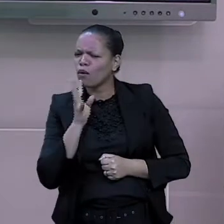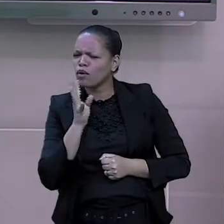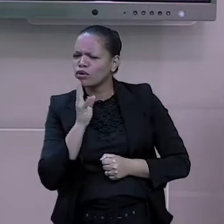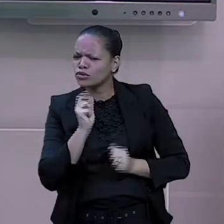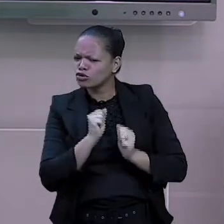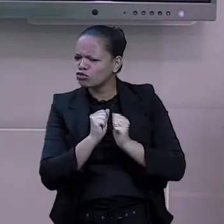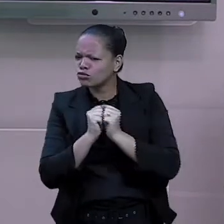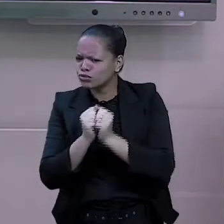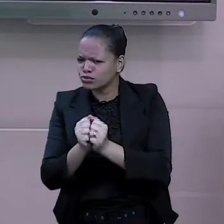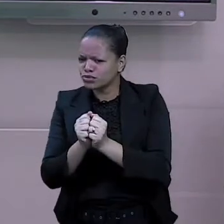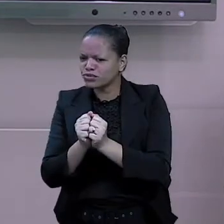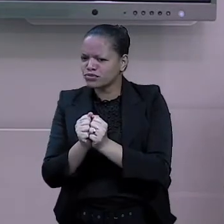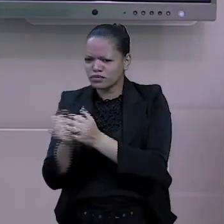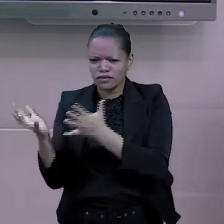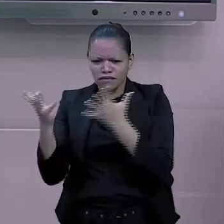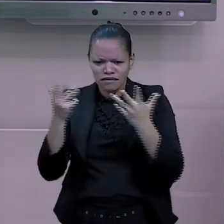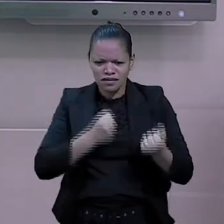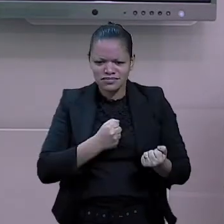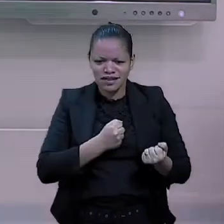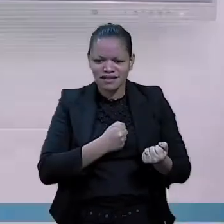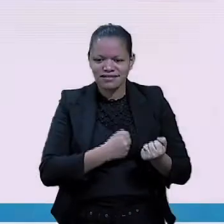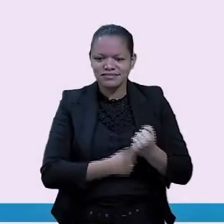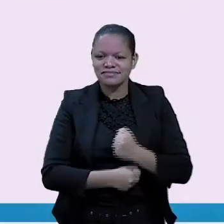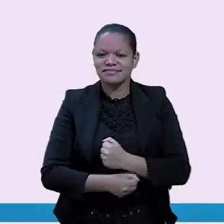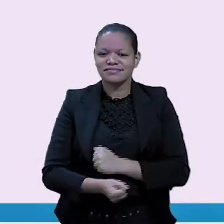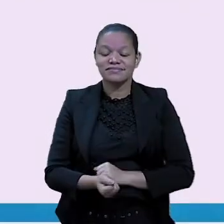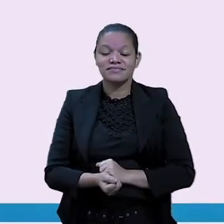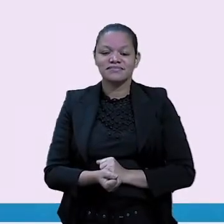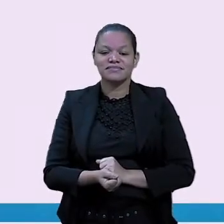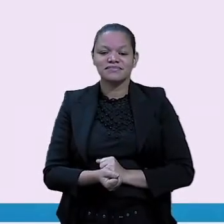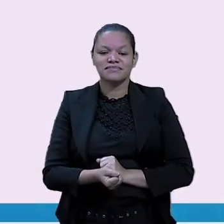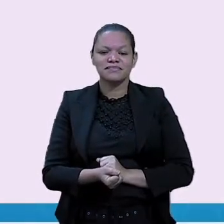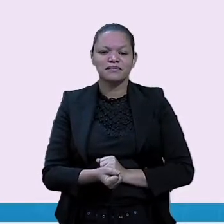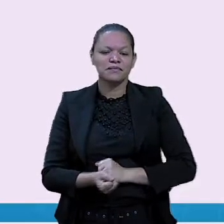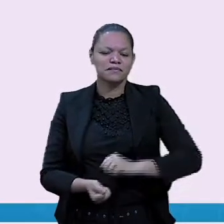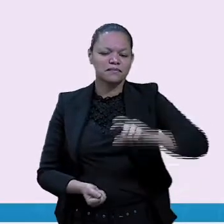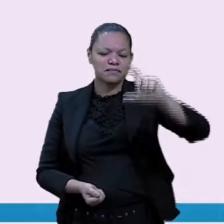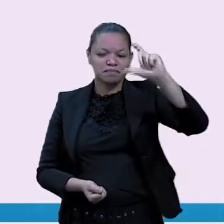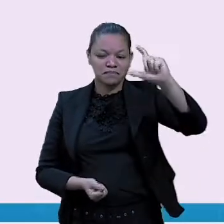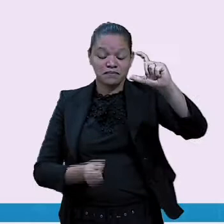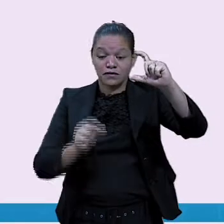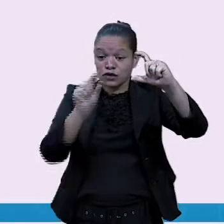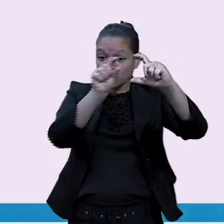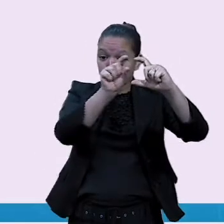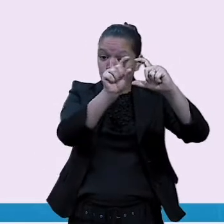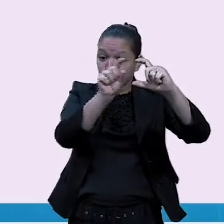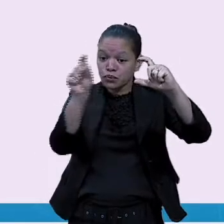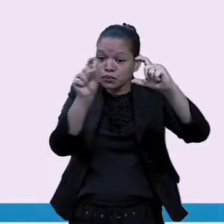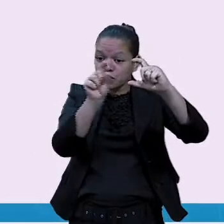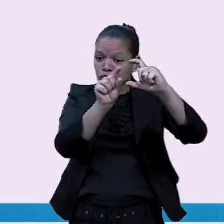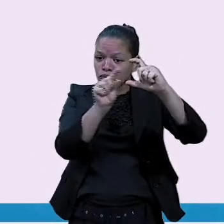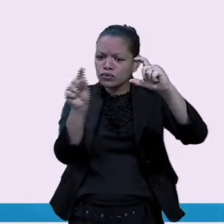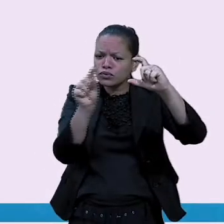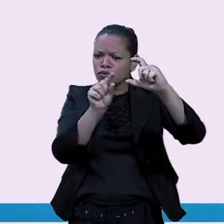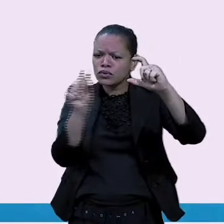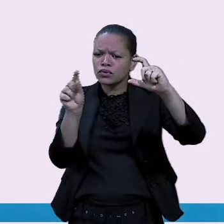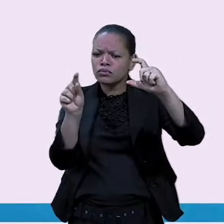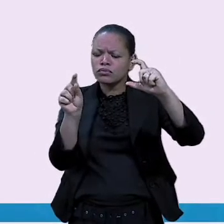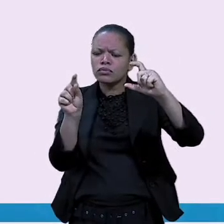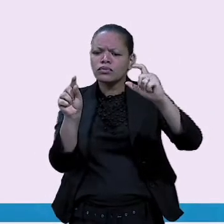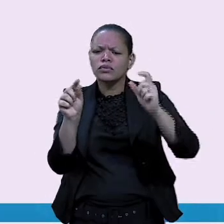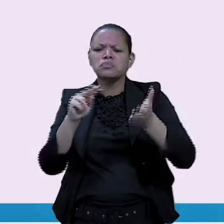junto comigo? Vamos lá? As nossas tirinhas. Vamos entender o que é esse